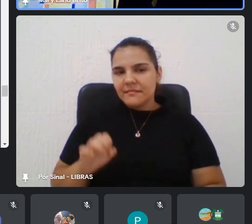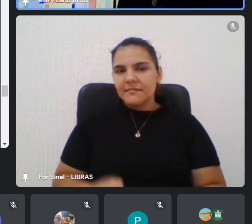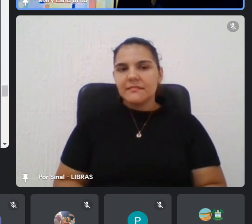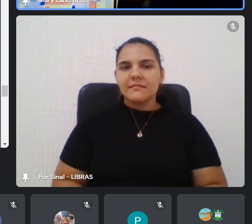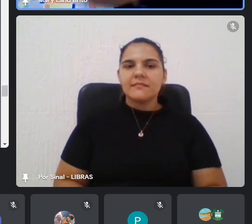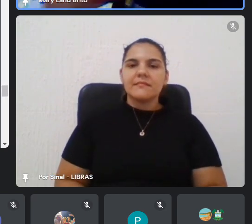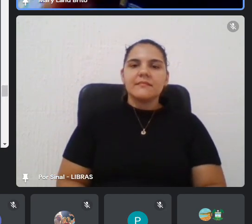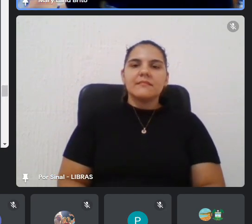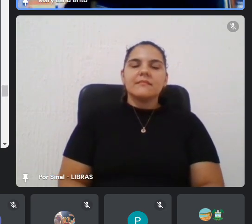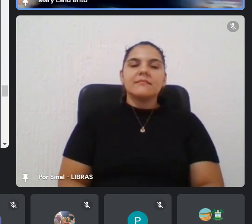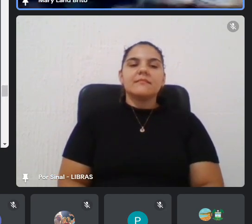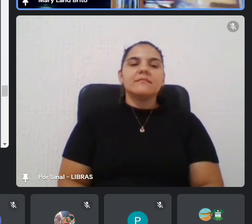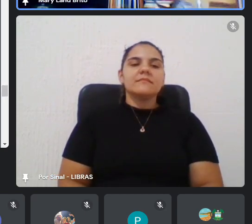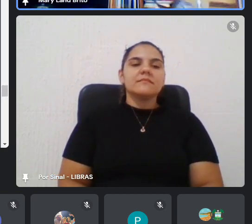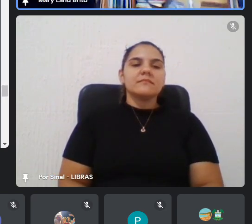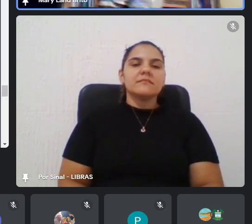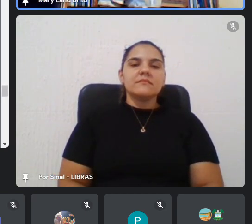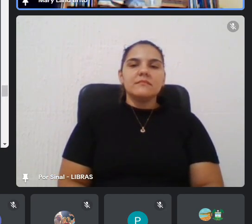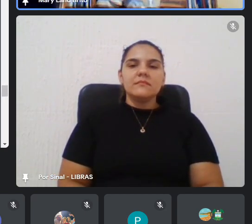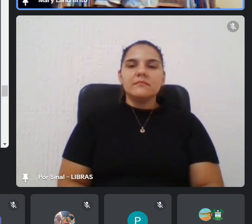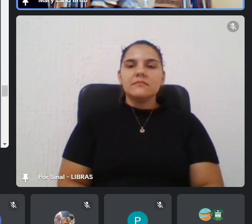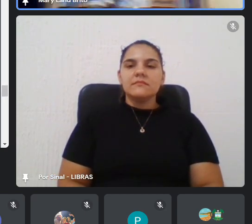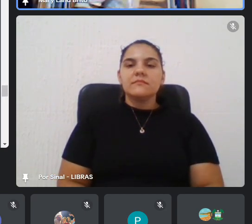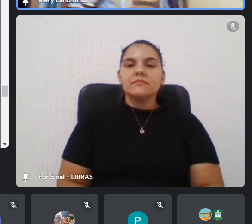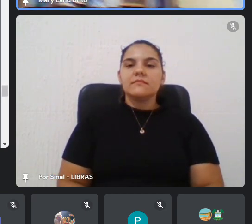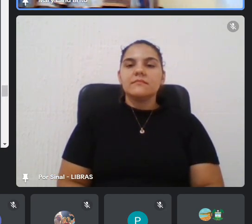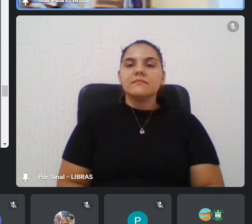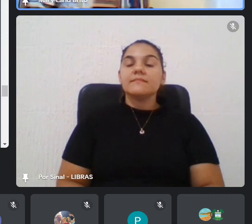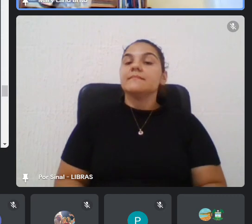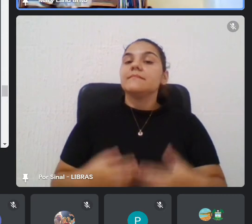E aí, gente, qual é o grande desafio